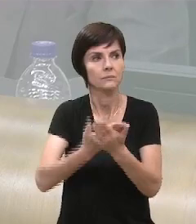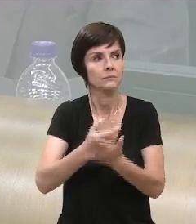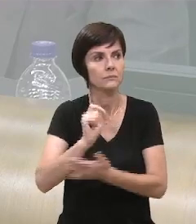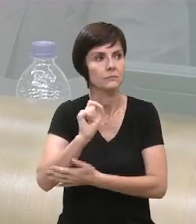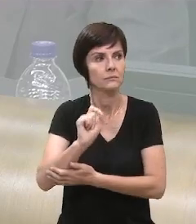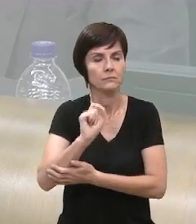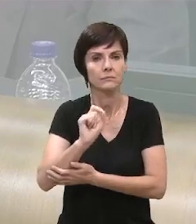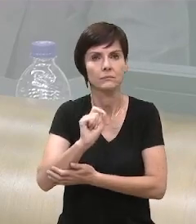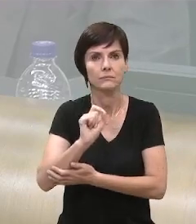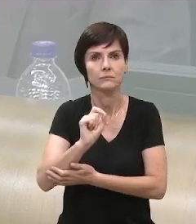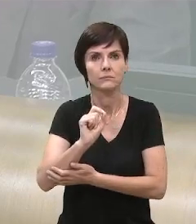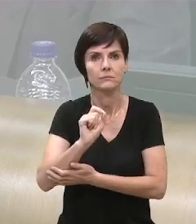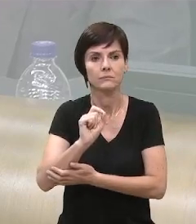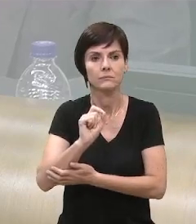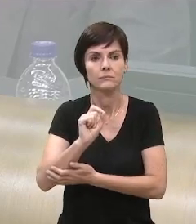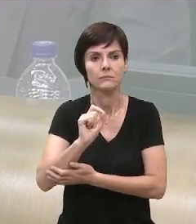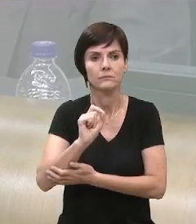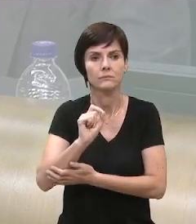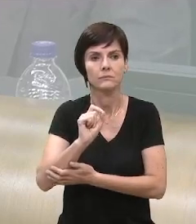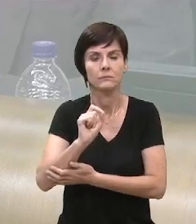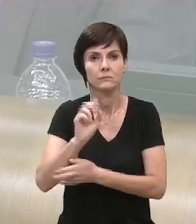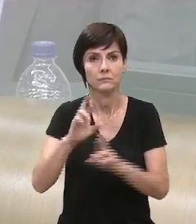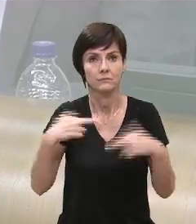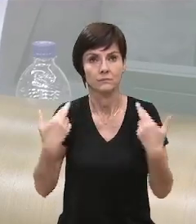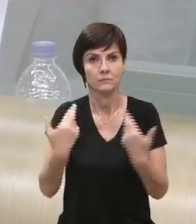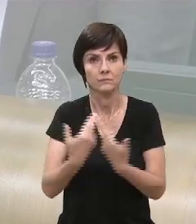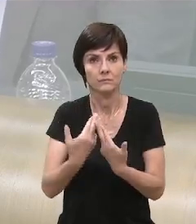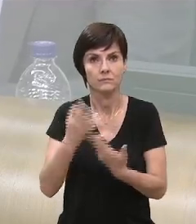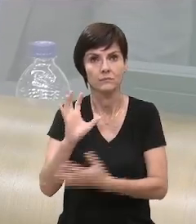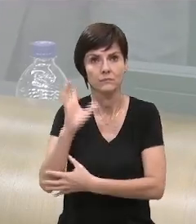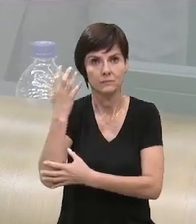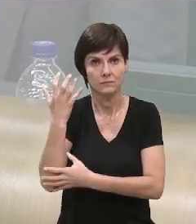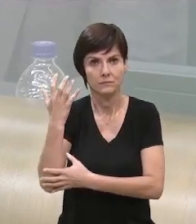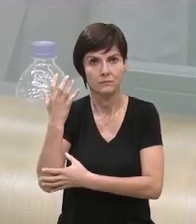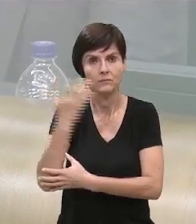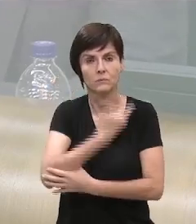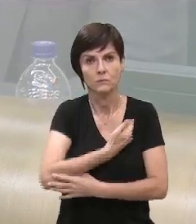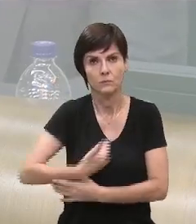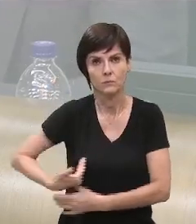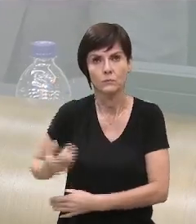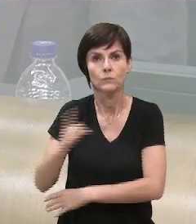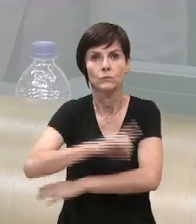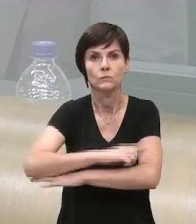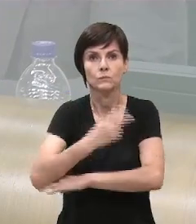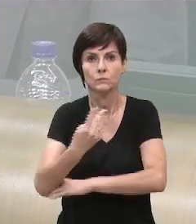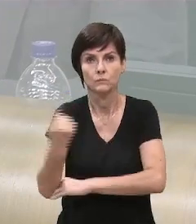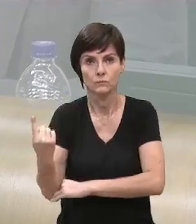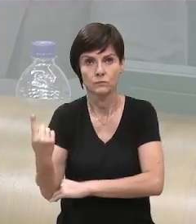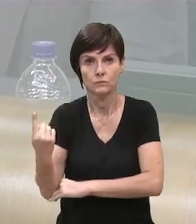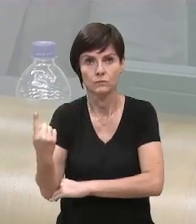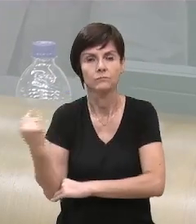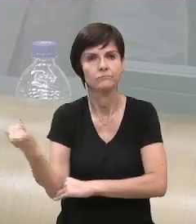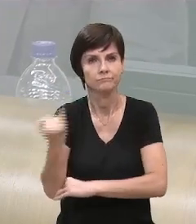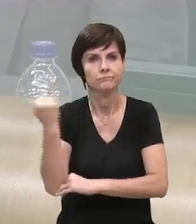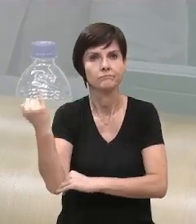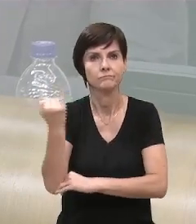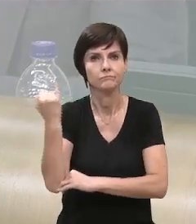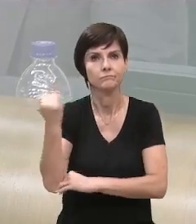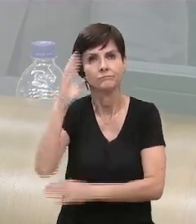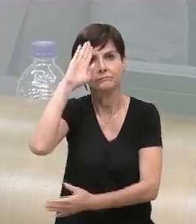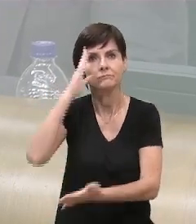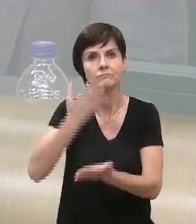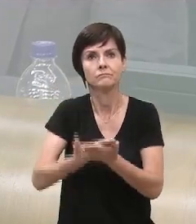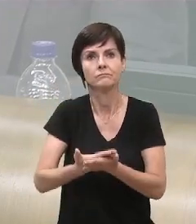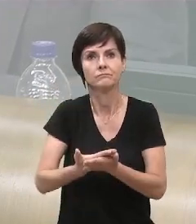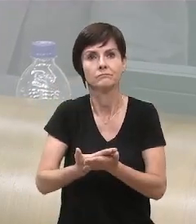que essa reunião que vai acontecer, reunião pública, enfim, no dia 21, ela é tão importante que eu acredito que se